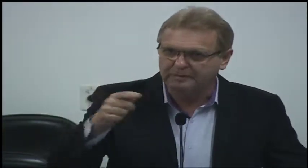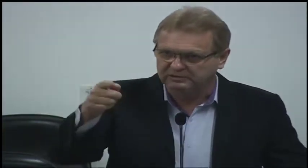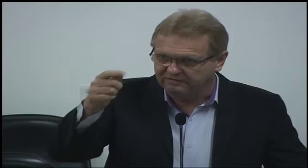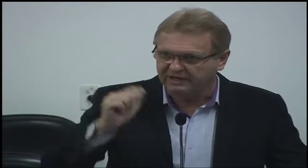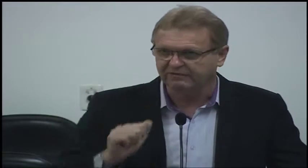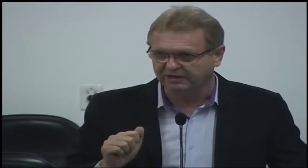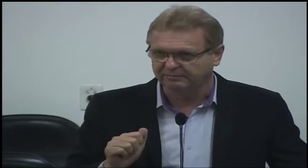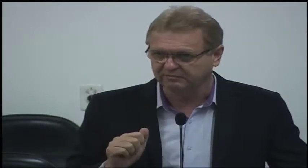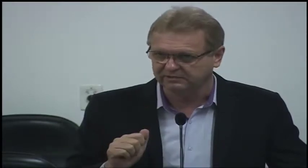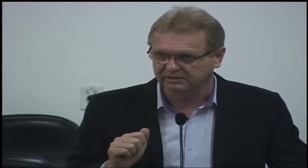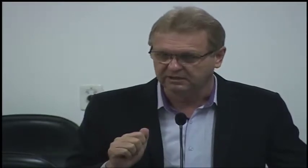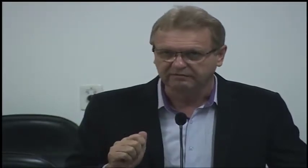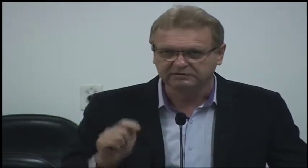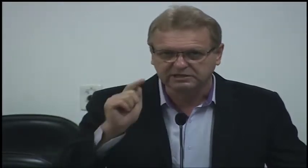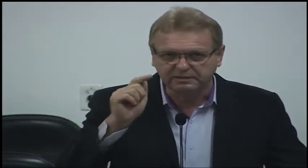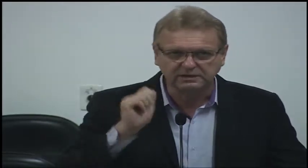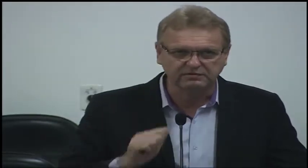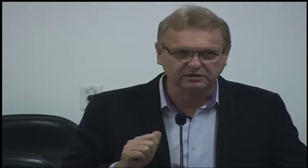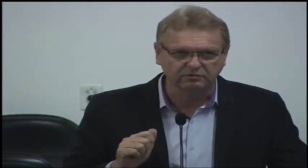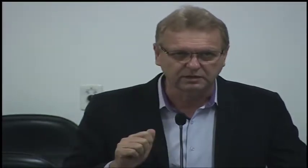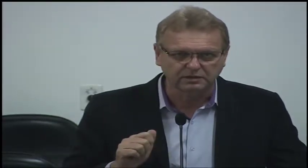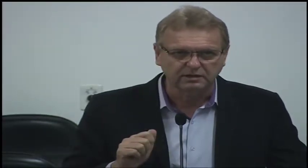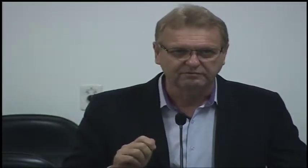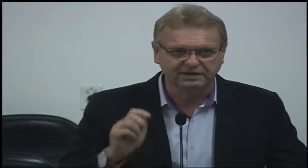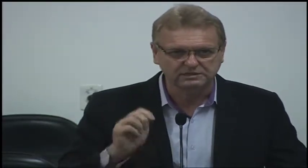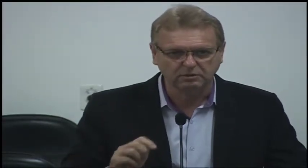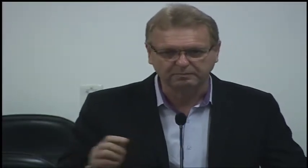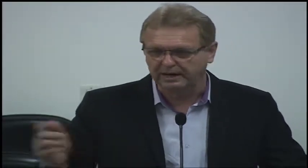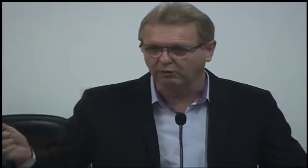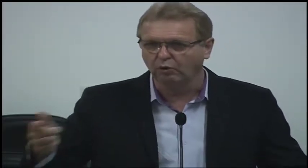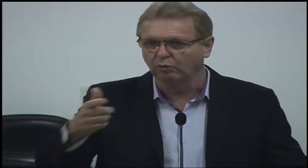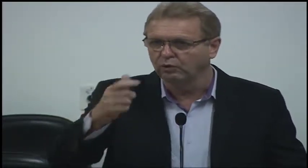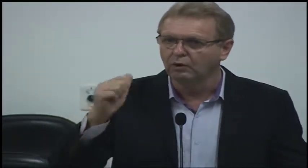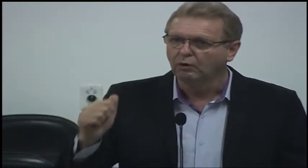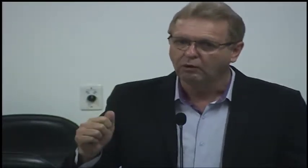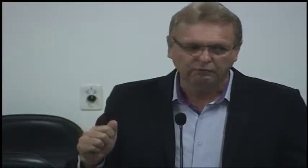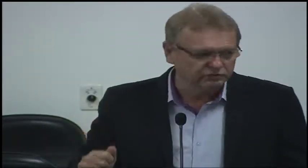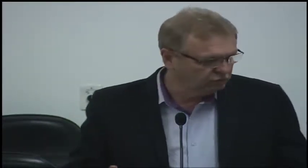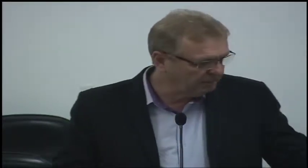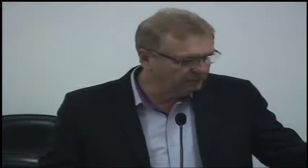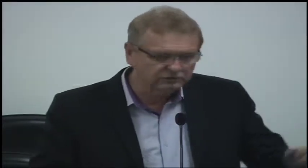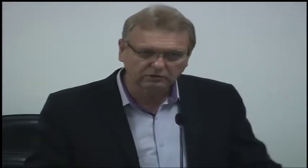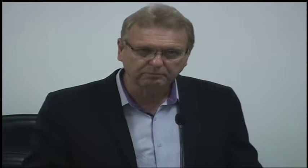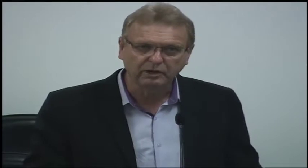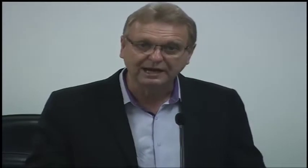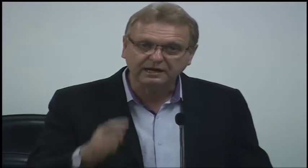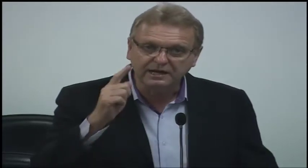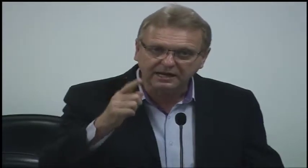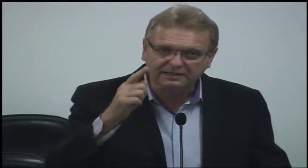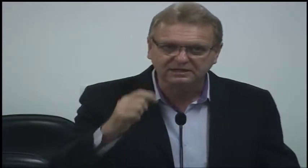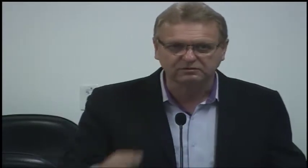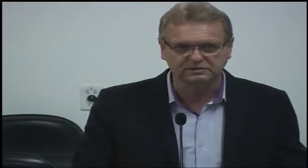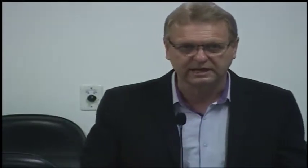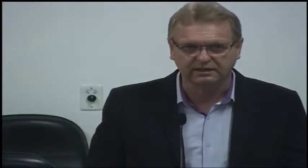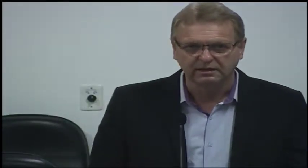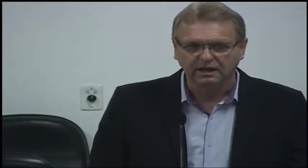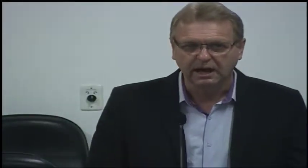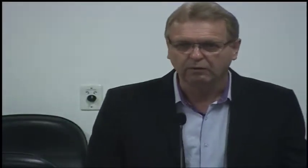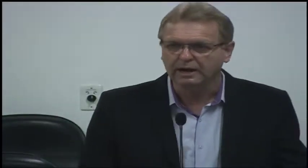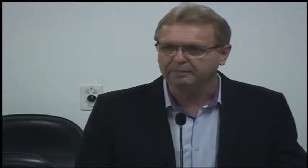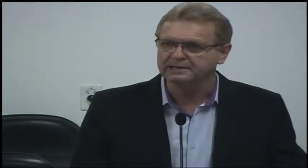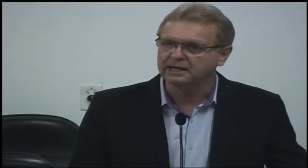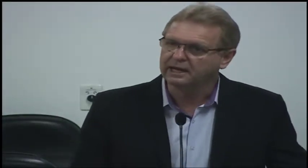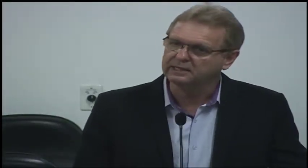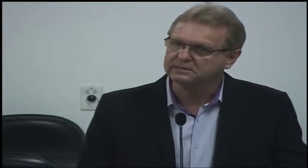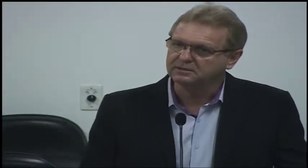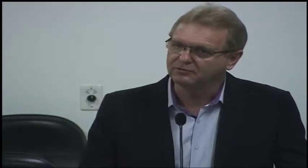você joga o papel, você vê o que ela fala para você. Faz você passar vergonha. Fala assim, ô pai, ou você jogou um papel no chão, não pode. A criança consegue.